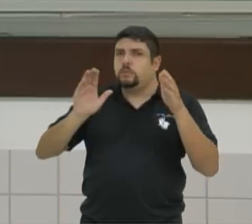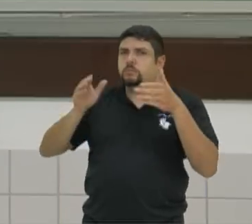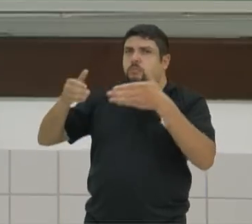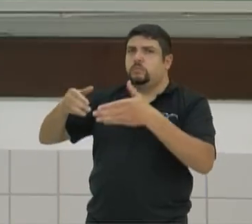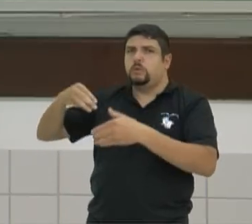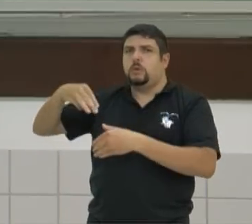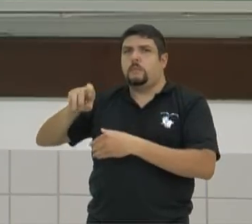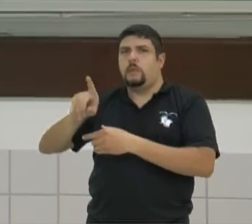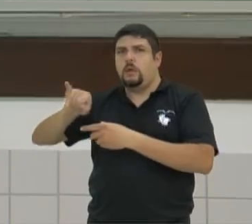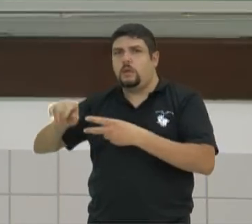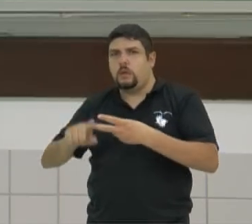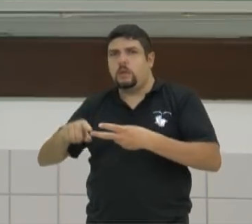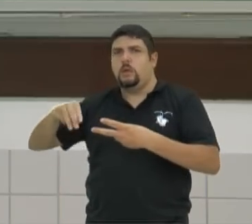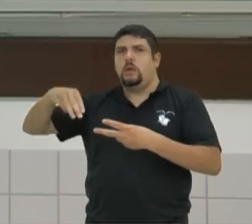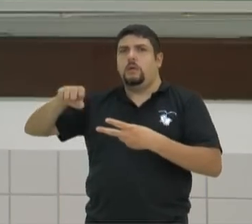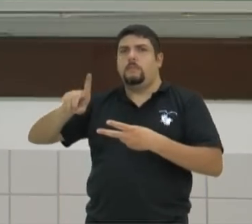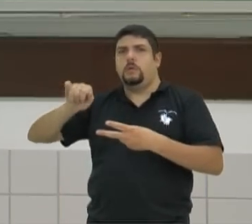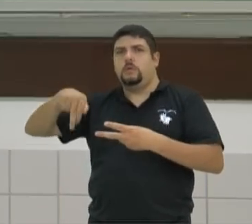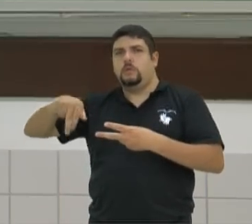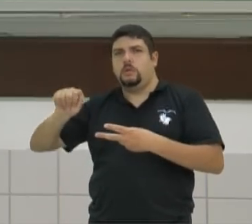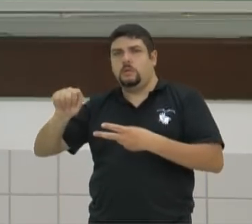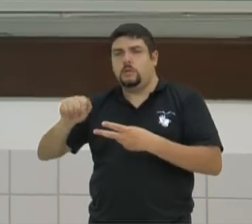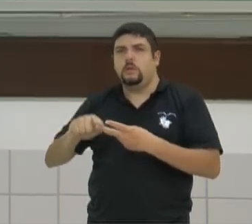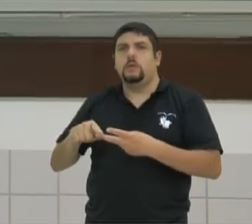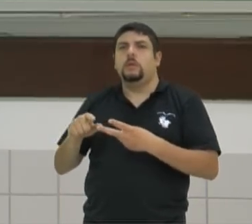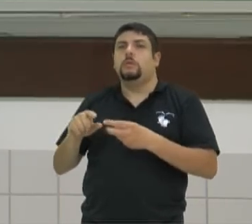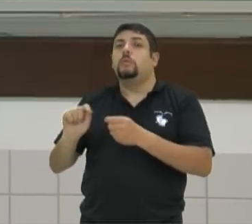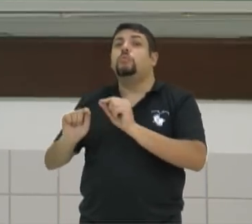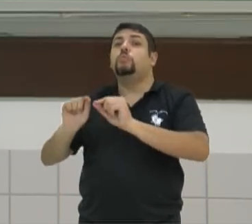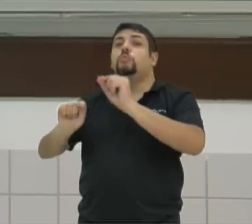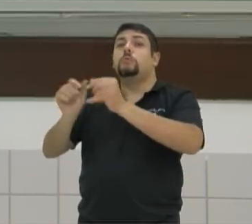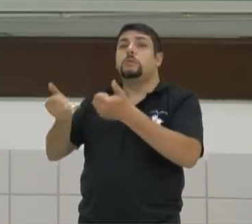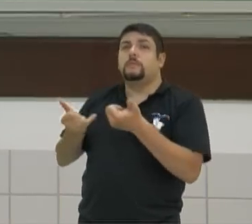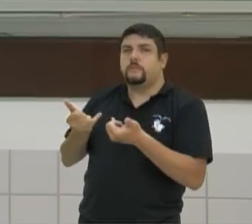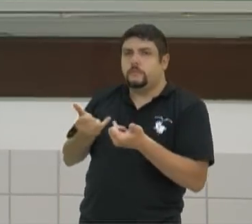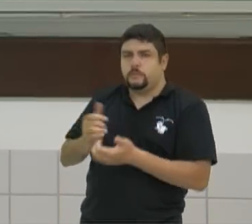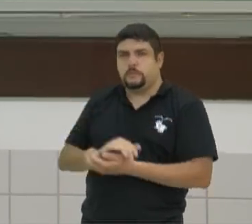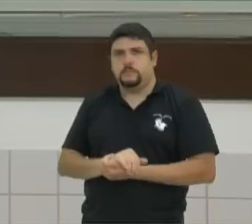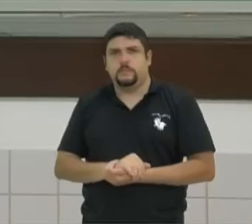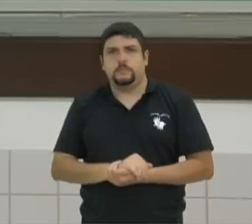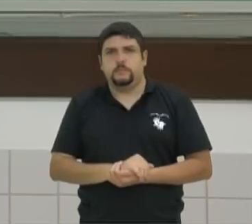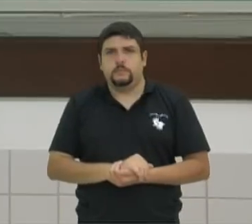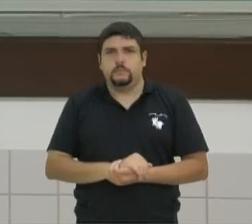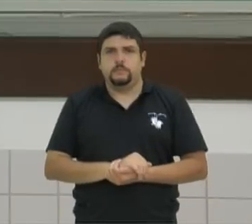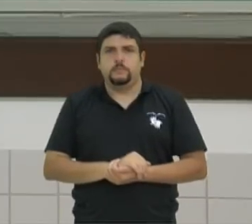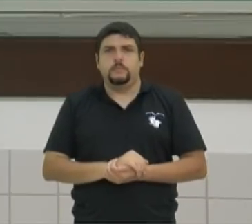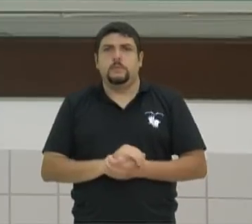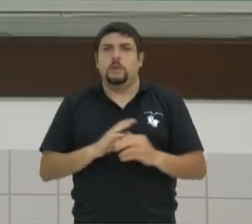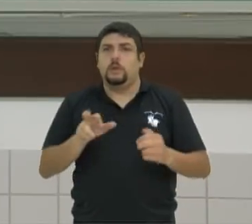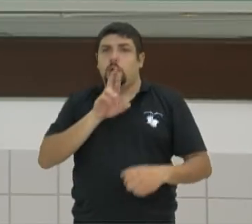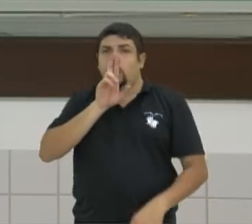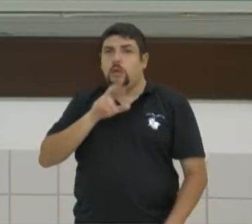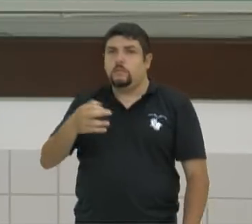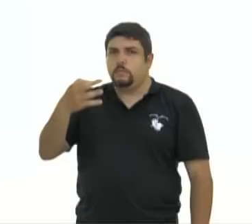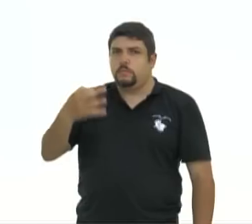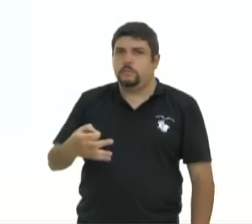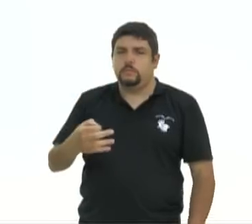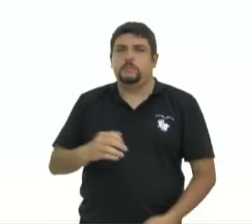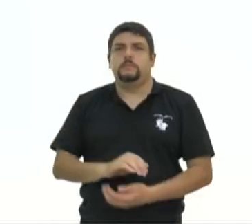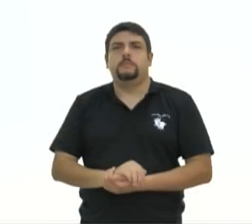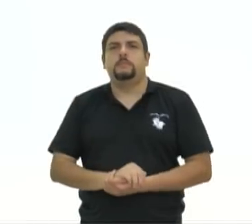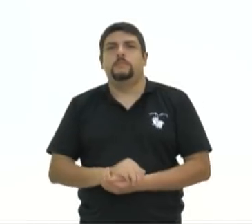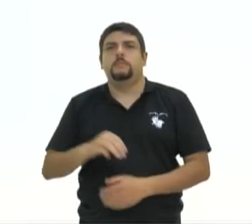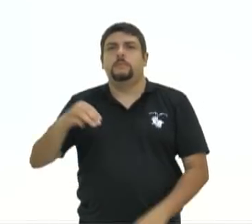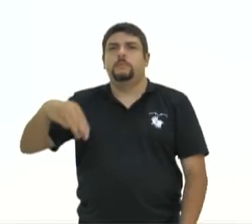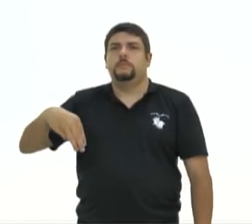essas outras medidas me trazem de informação. Beleza? Tranquilo? Então a resposta correta é